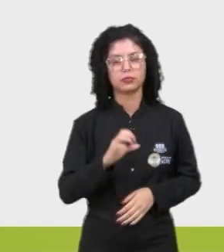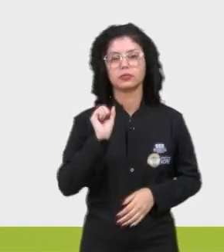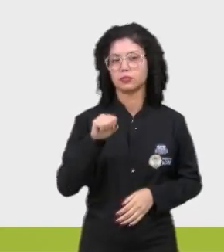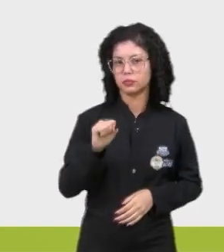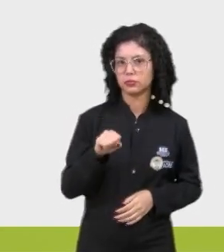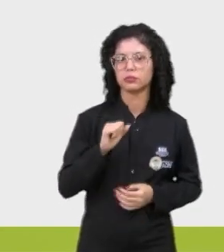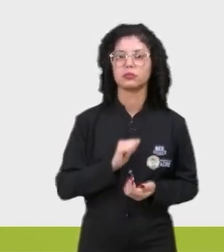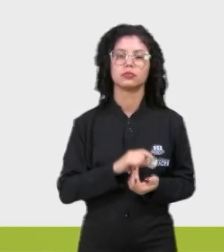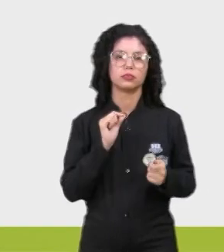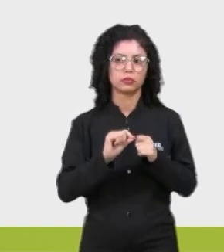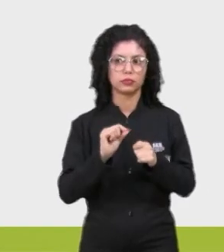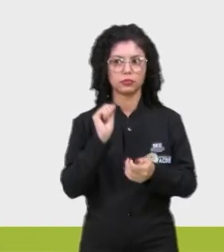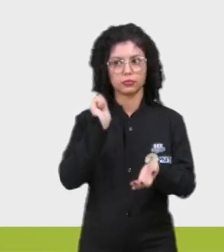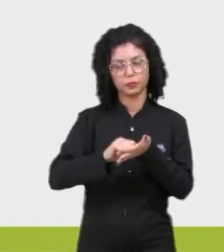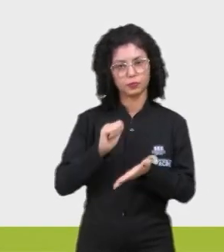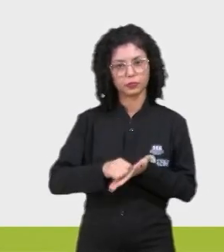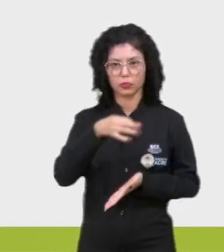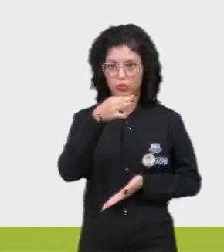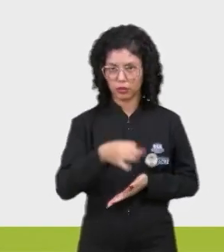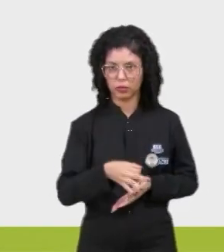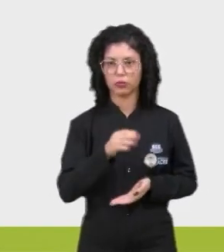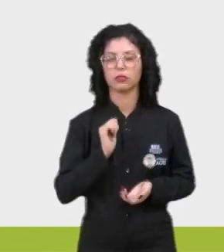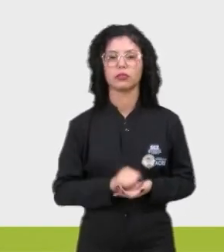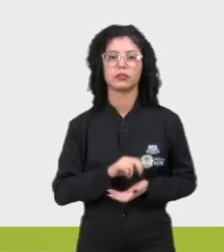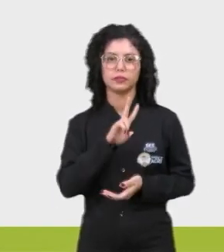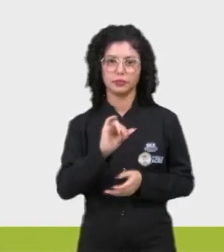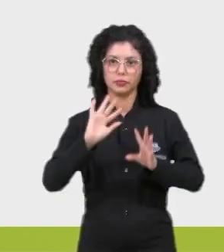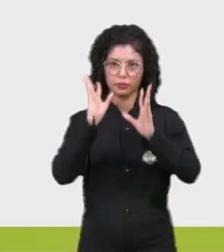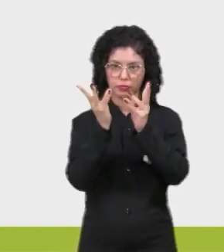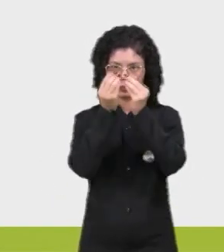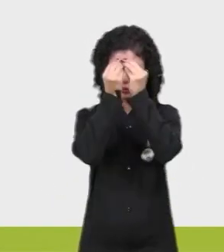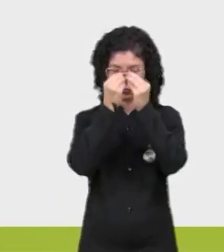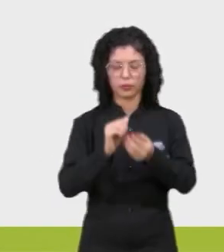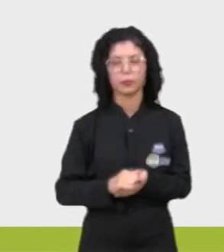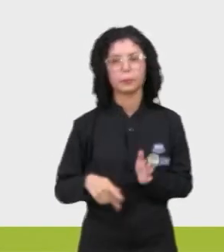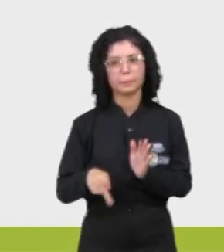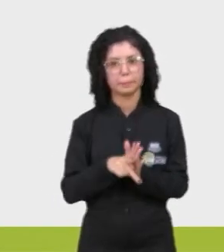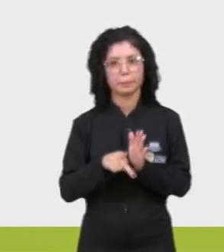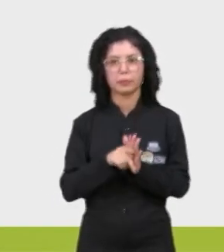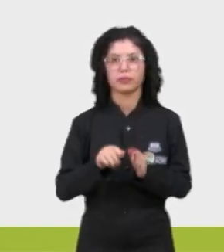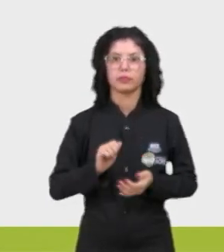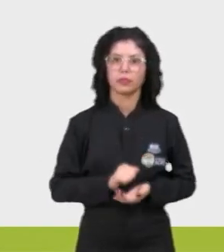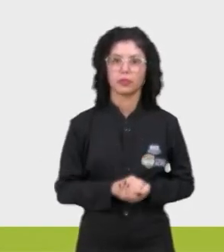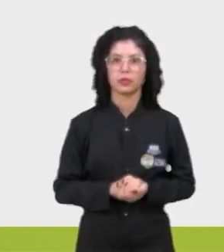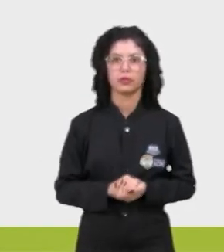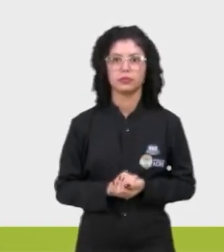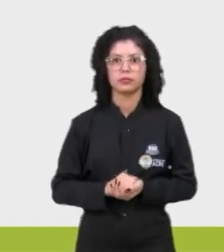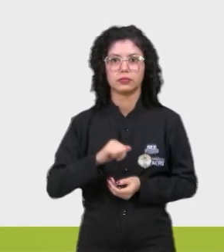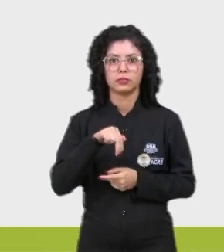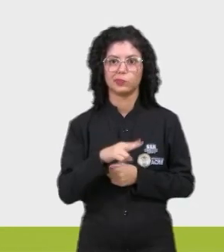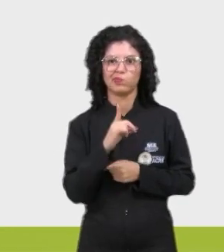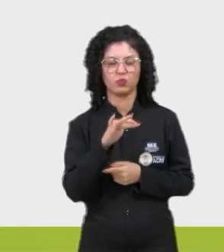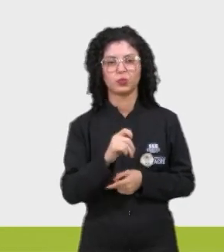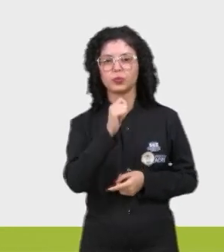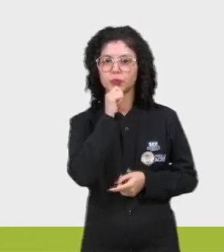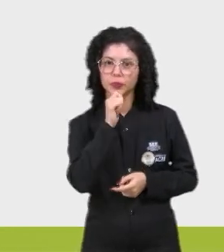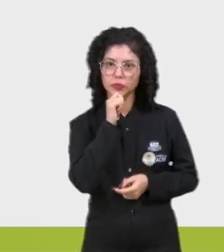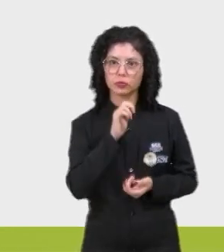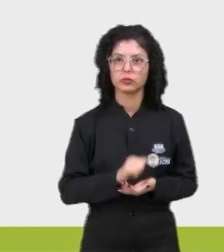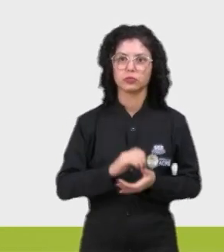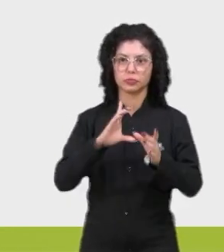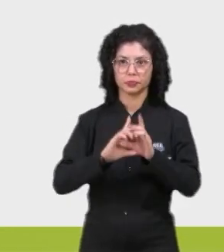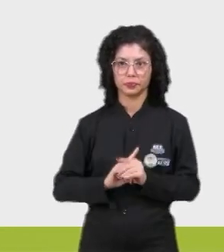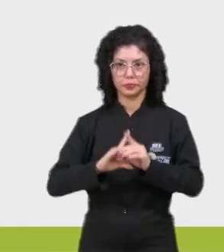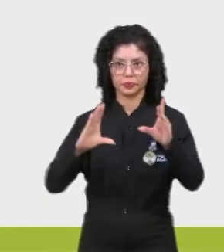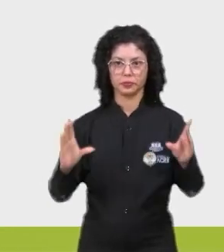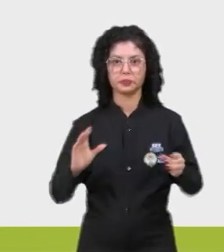né, fazendo suas anotações direitinho, com certeza vai ficar ali gravado na sua mente. Outro, do Nelson Mandela. Democracia com